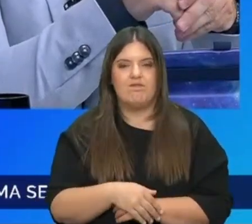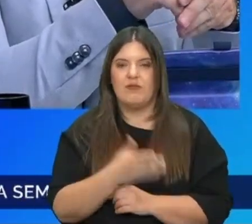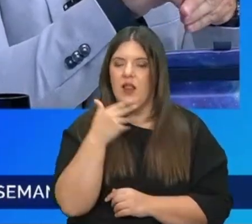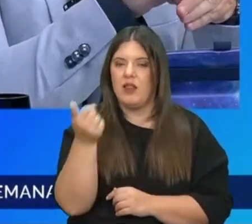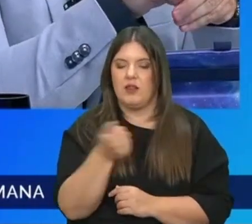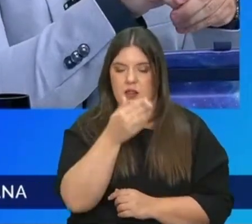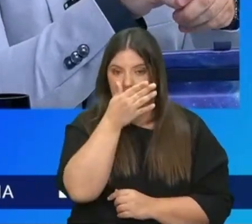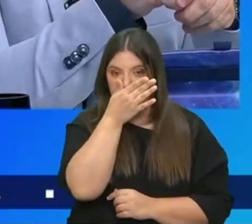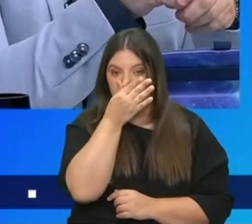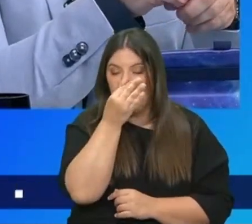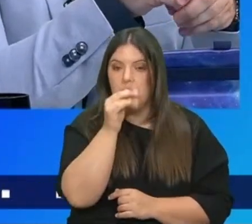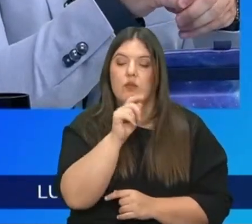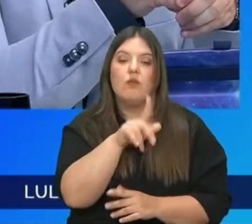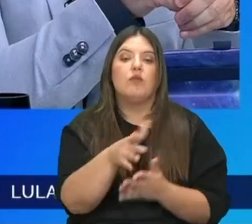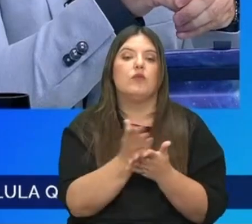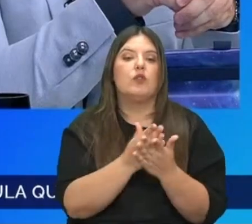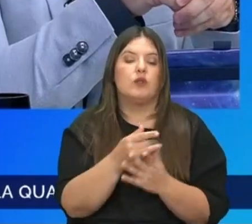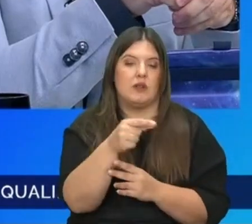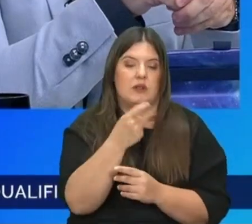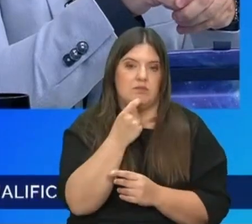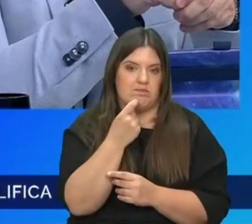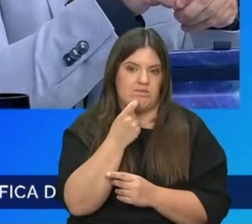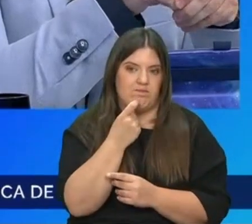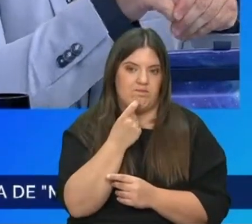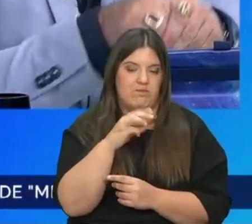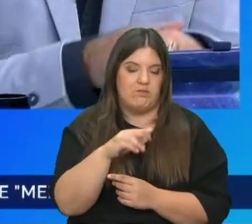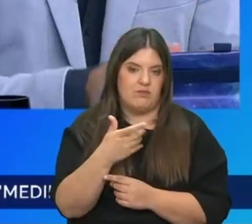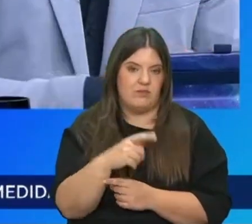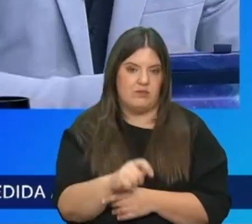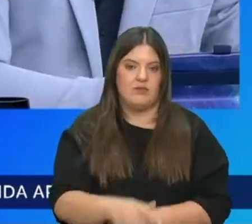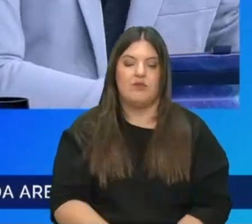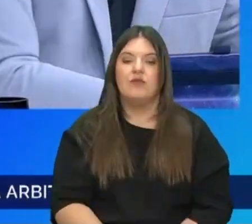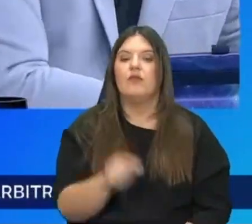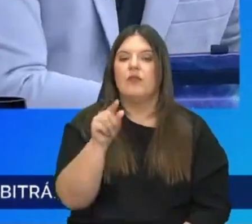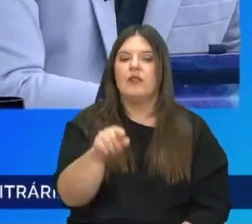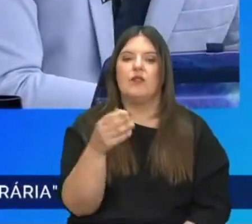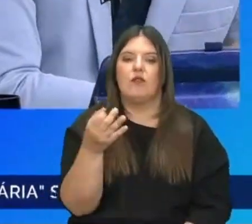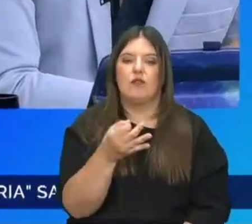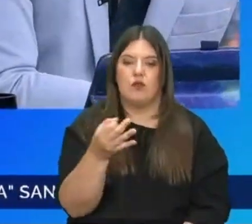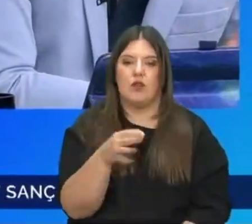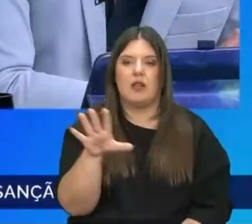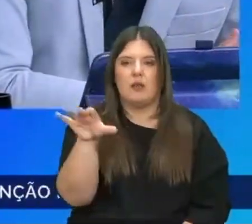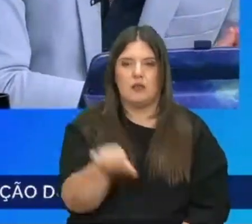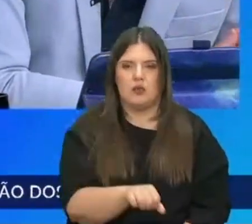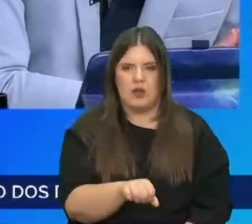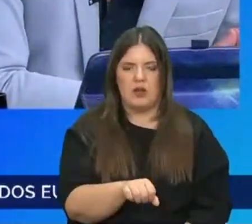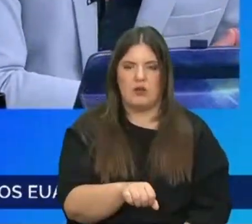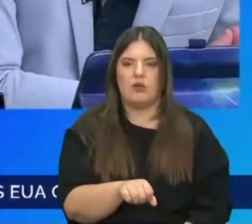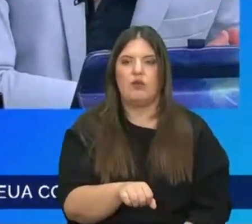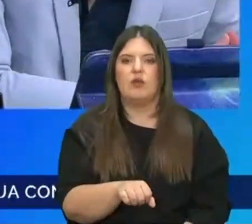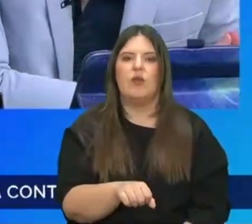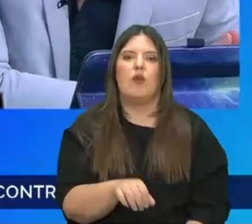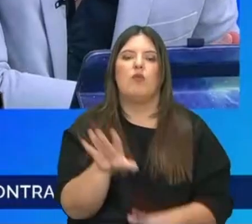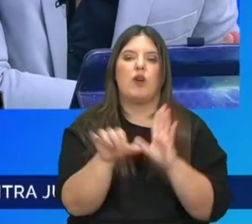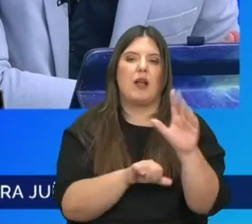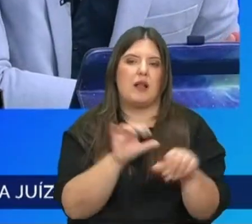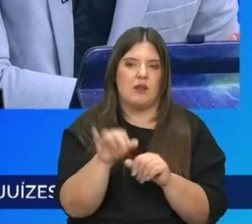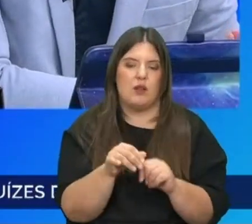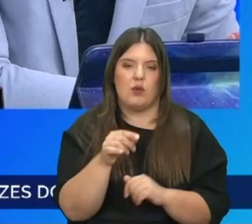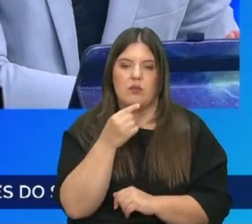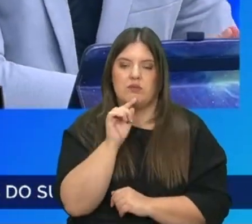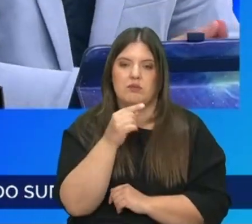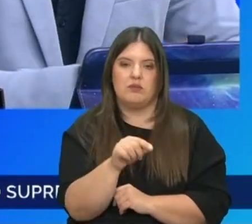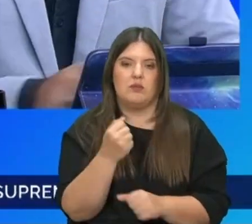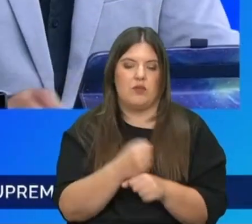lindíssimo, poder estudar este meteorito marciano. Mas ele foi capturado, imagina tu, por um caçador de meteoritos, existe mesmo